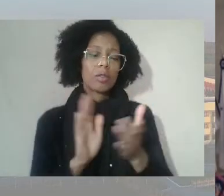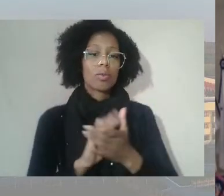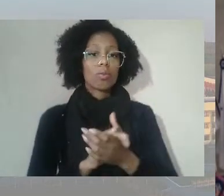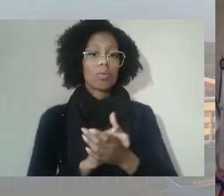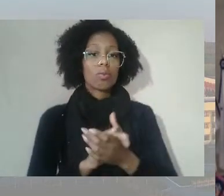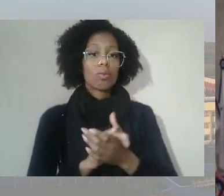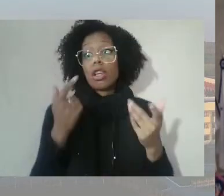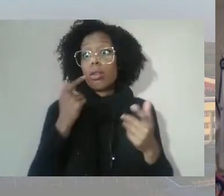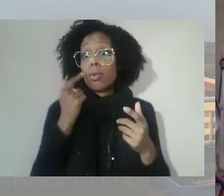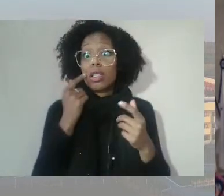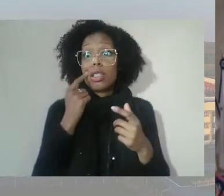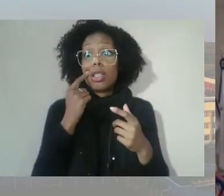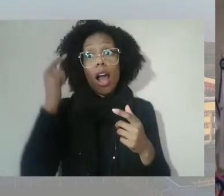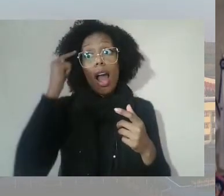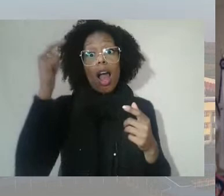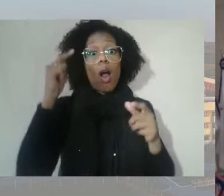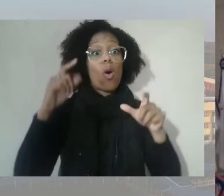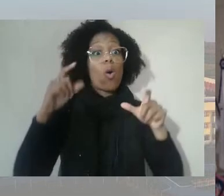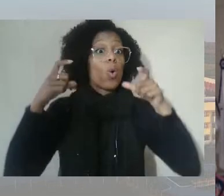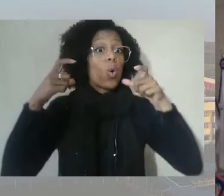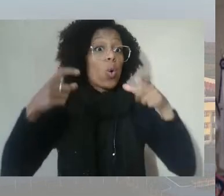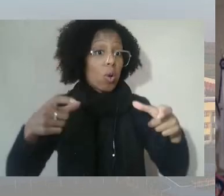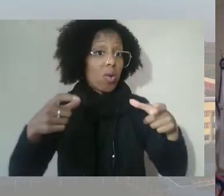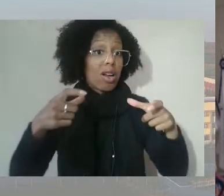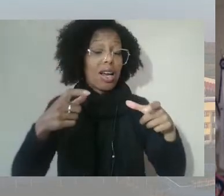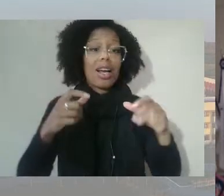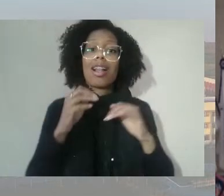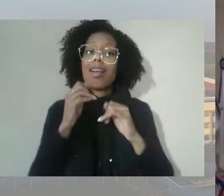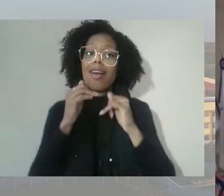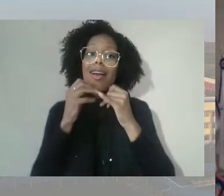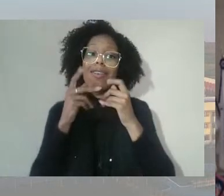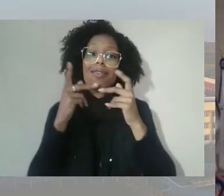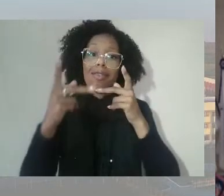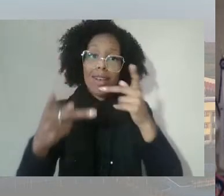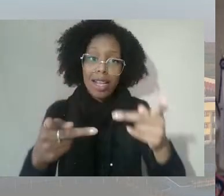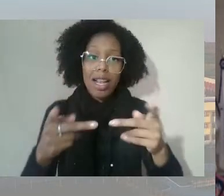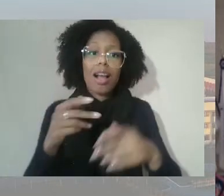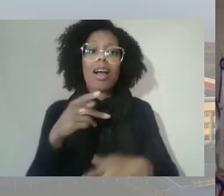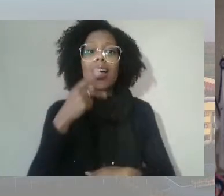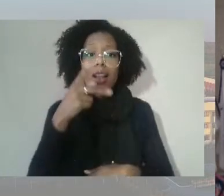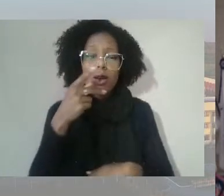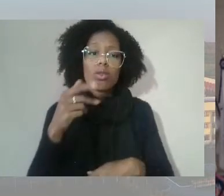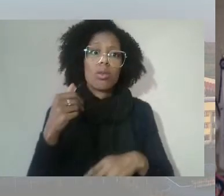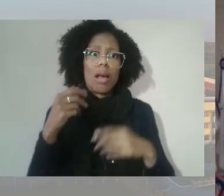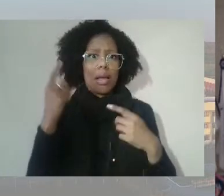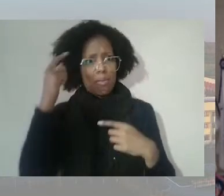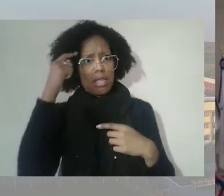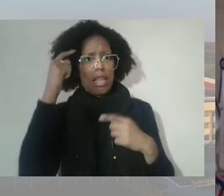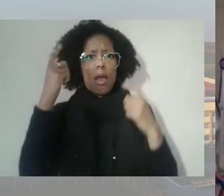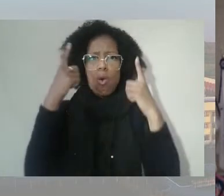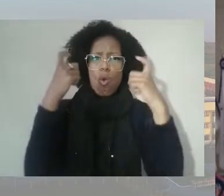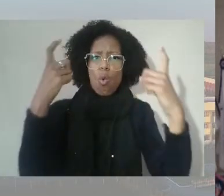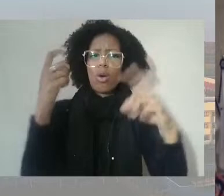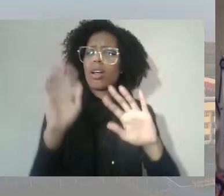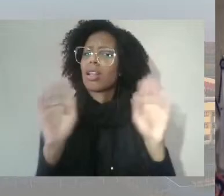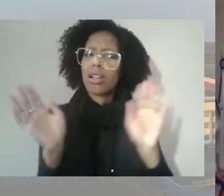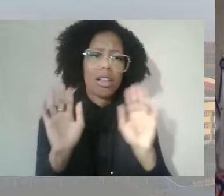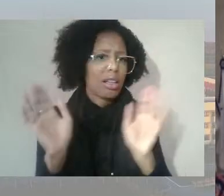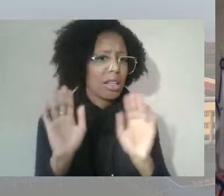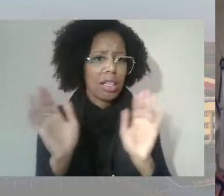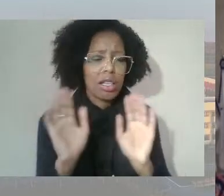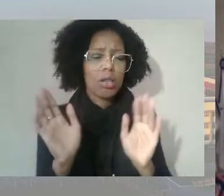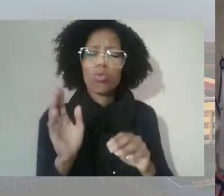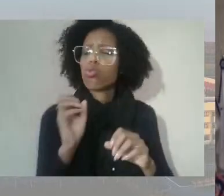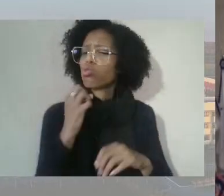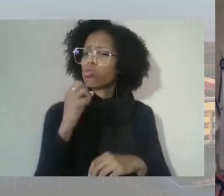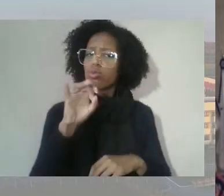que eles tiveram para poder se fazer ouvir. O que aconteceu não foi um ato violento, e sim consequência de uma reitoria que